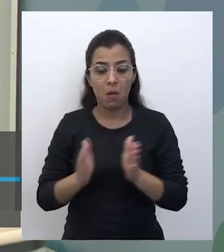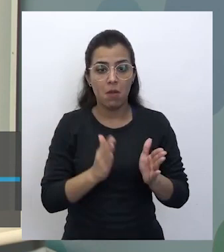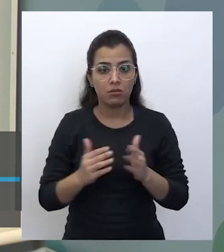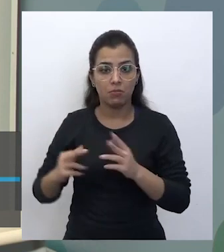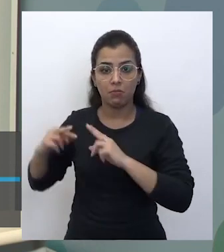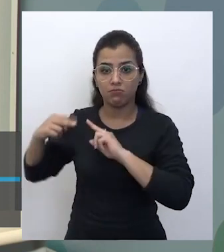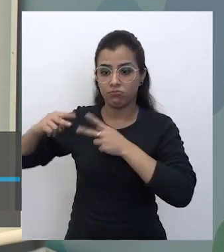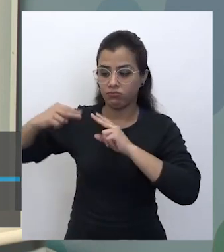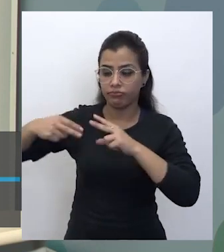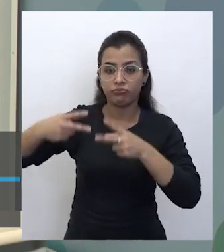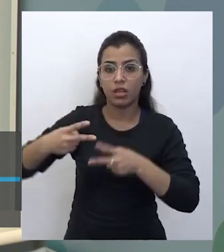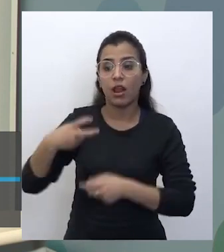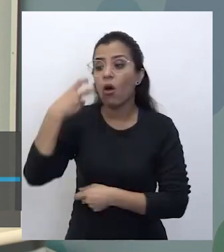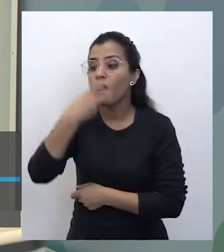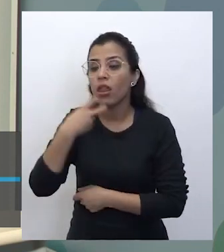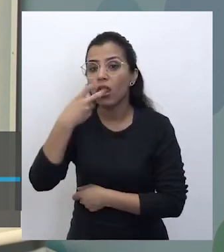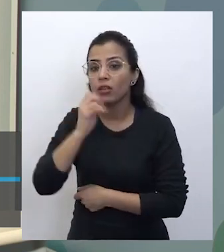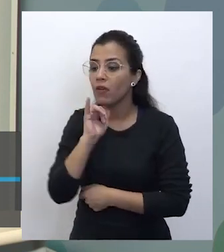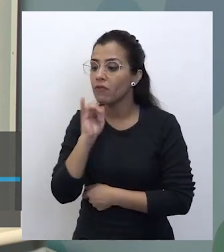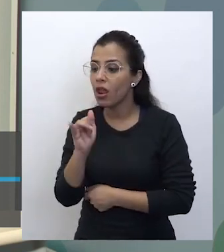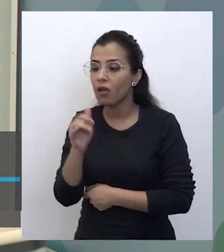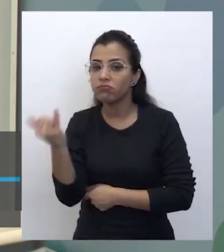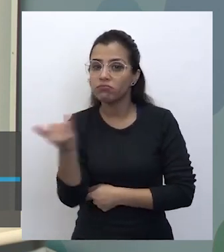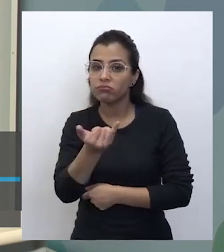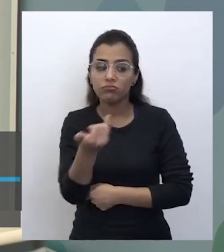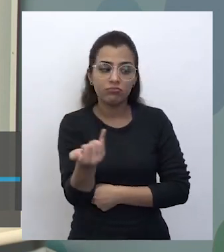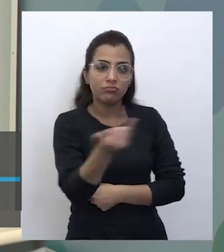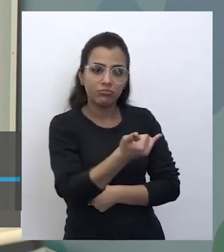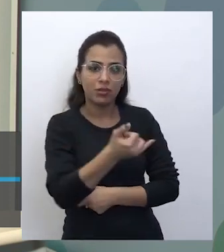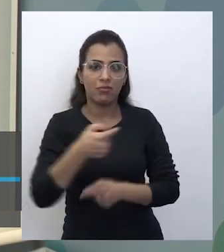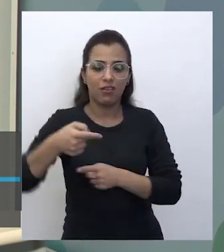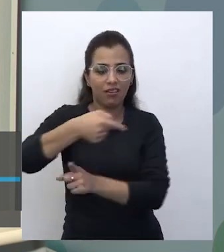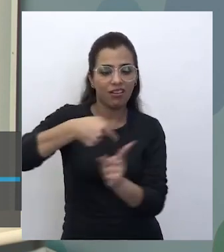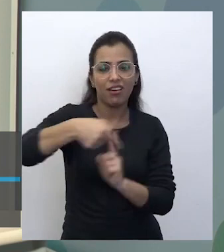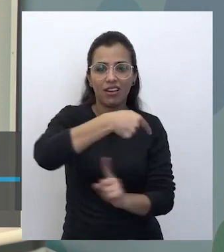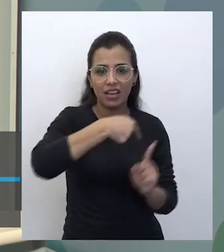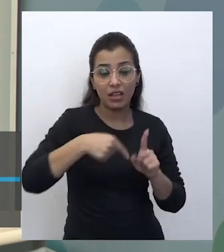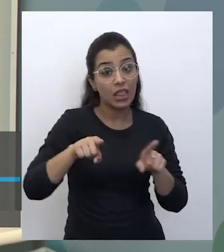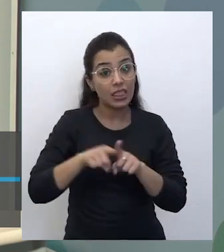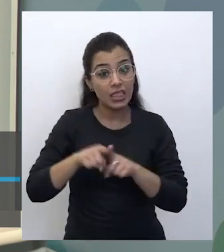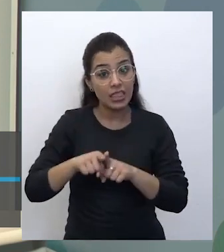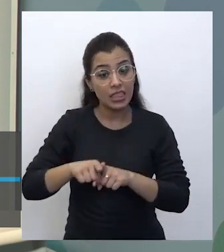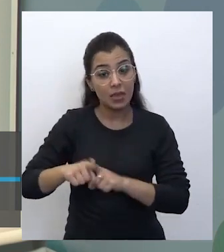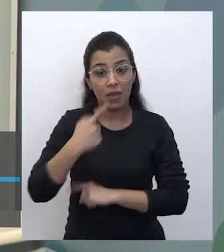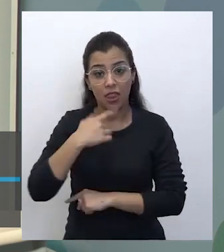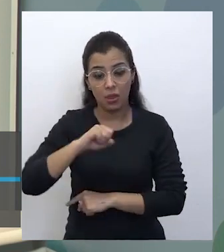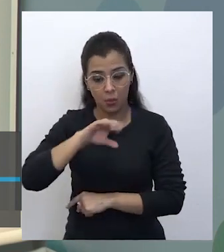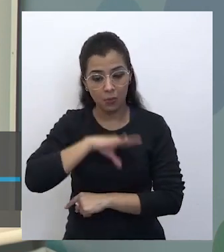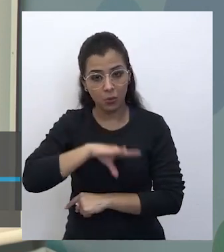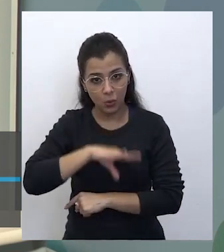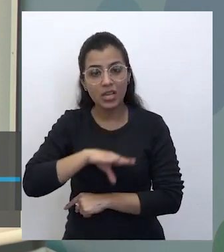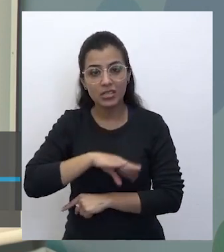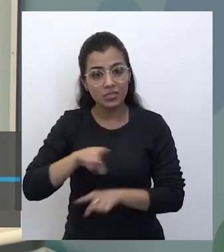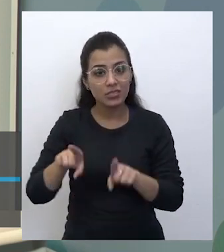até que chegasse alguém que escrevia, né? Até a língua se constituir enquanto língua portuguesa demorou um pouquinho. Falamos um pouco sobre isso na aula